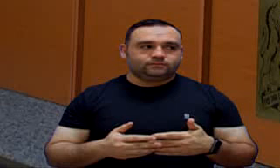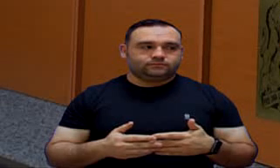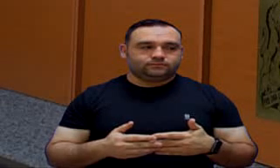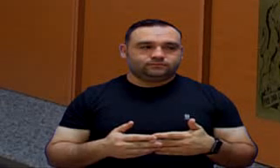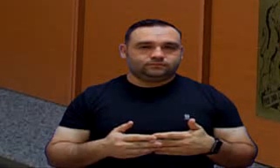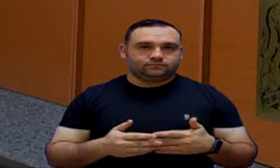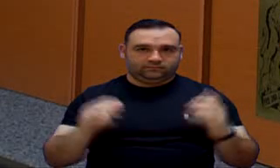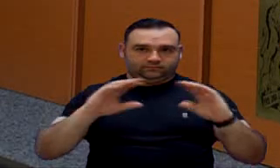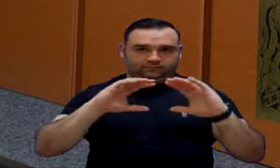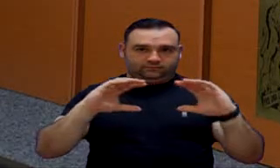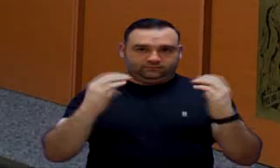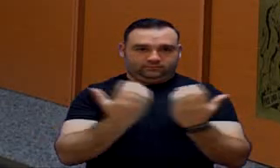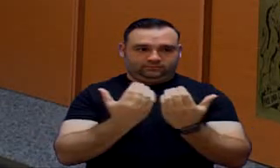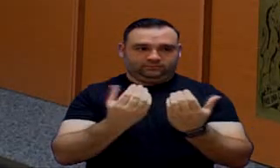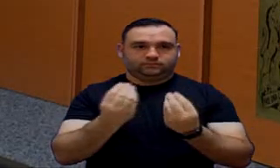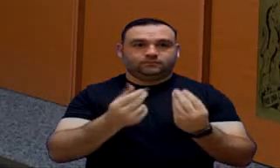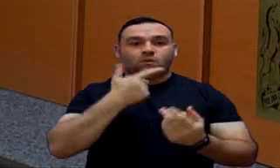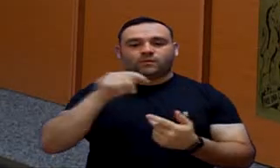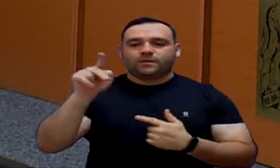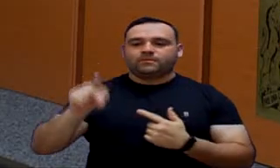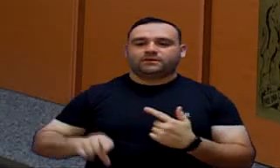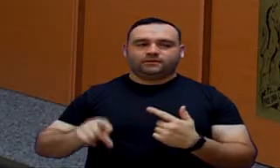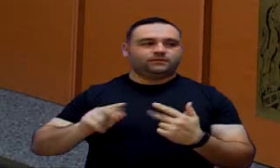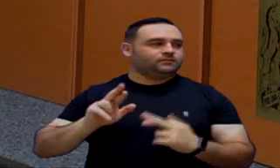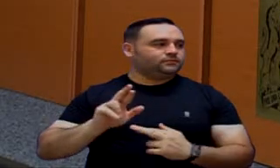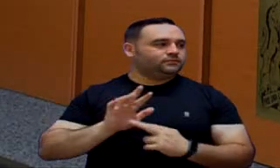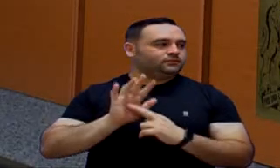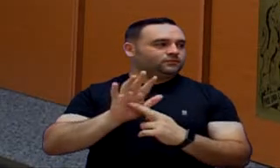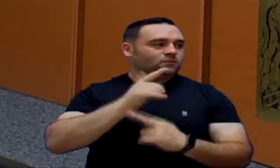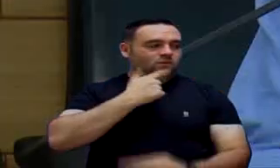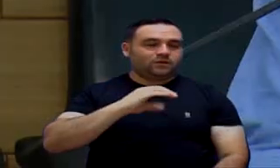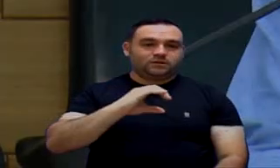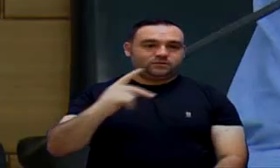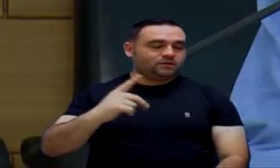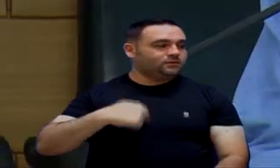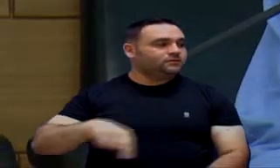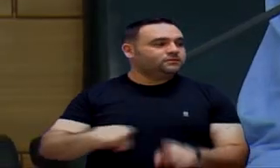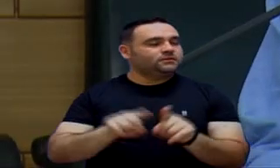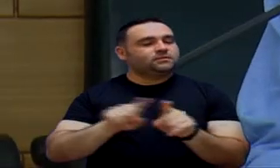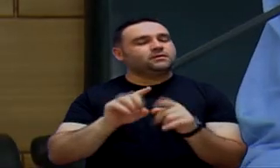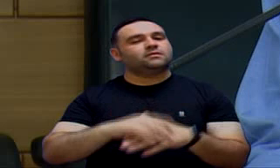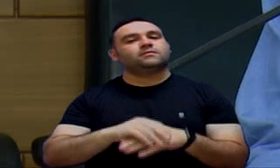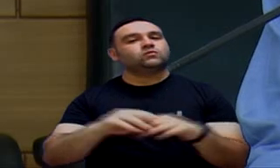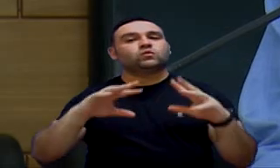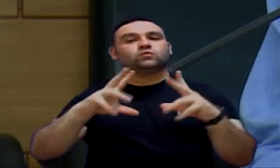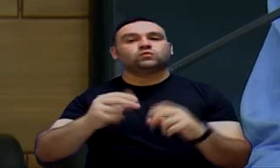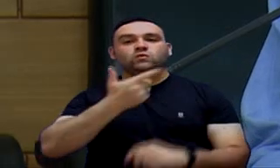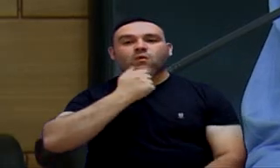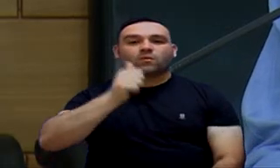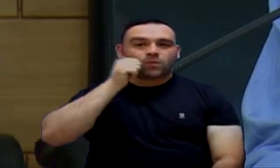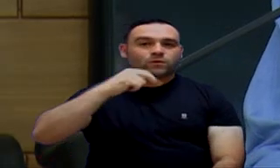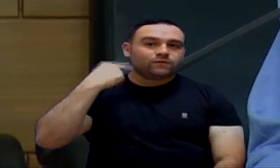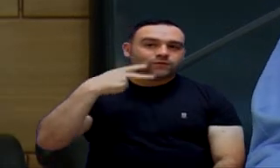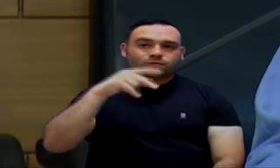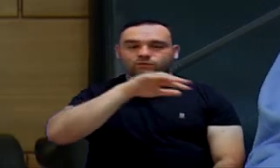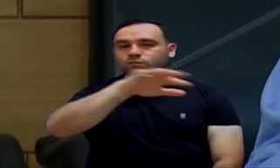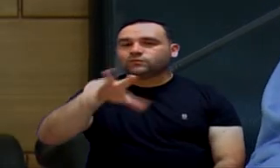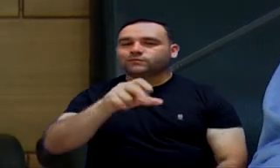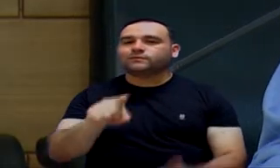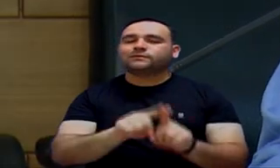a câmara municipal através do presidente Vereador Cristiano qual cumprimento todos os vereadores e vereadoras